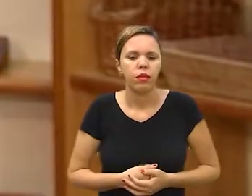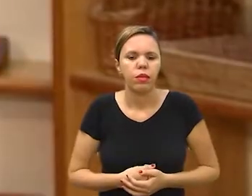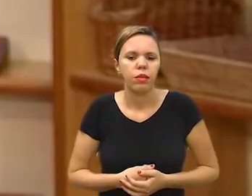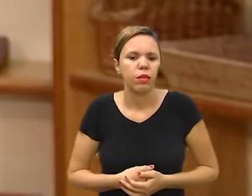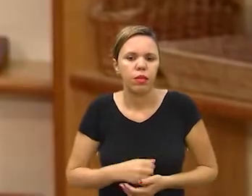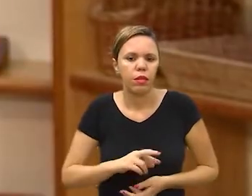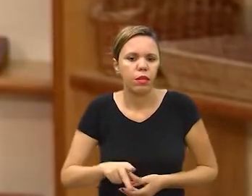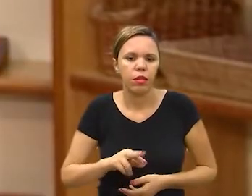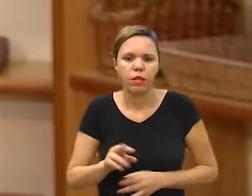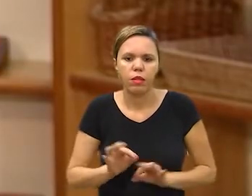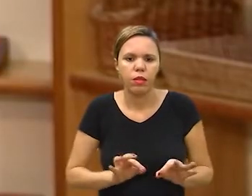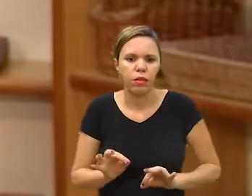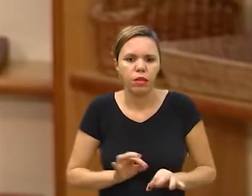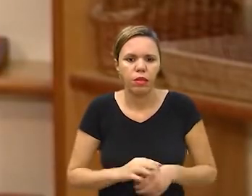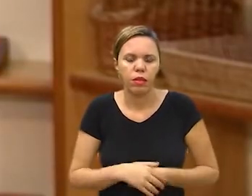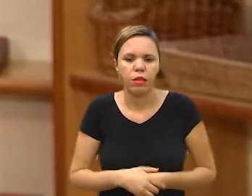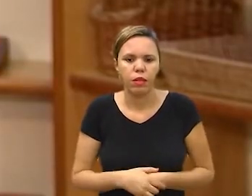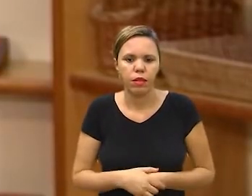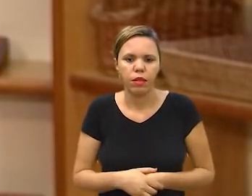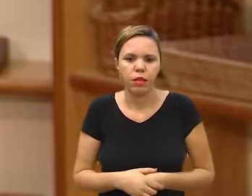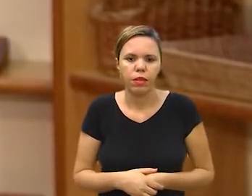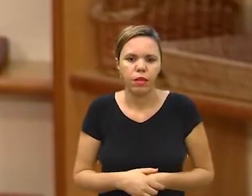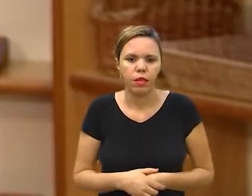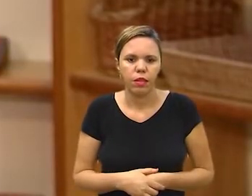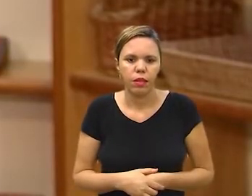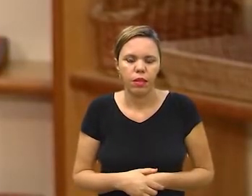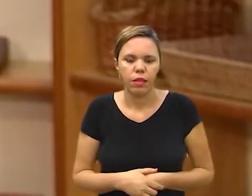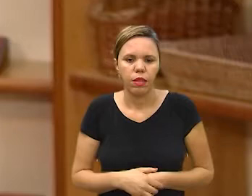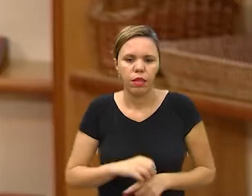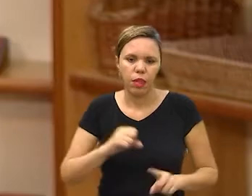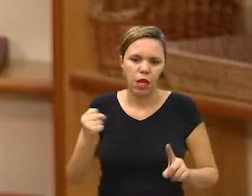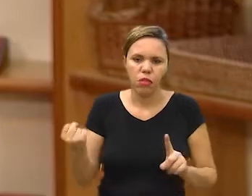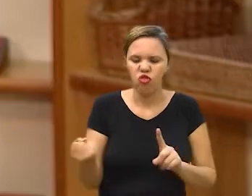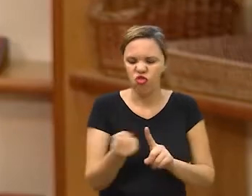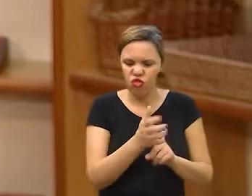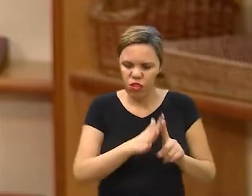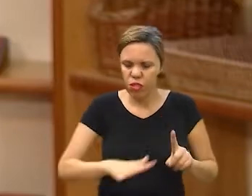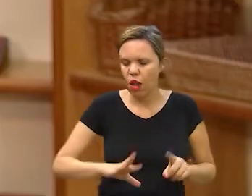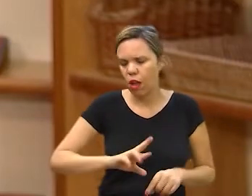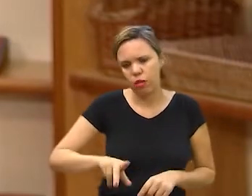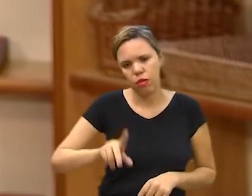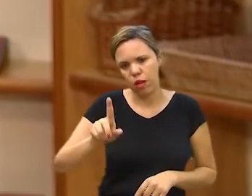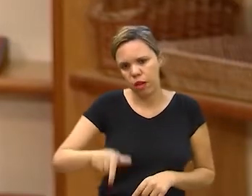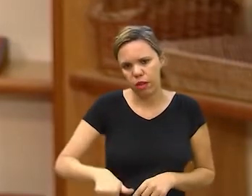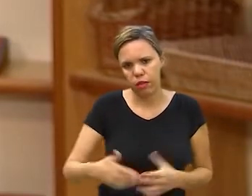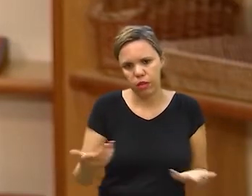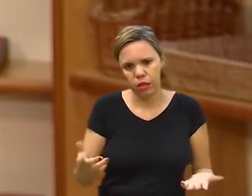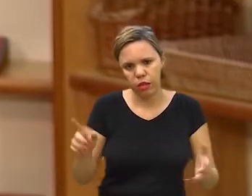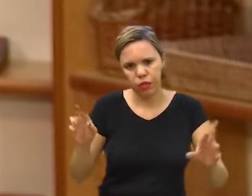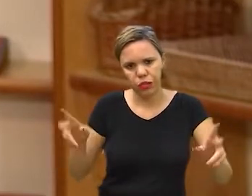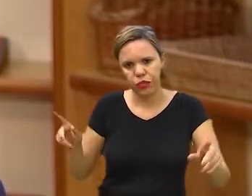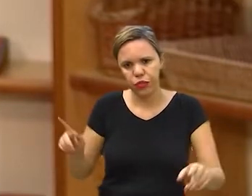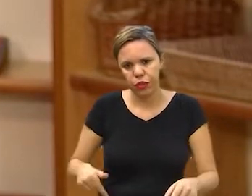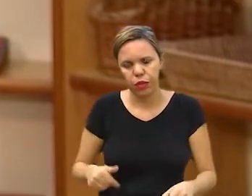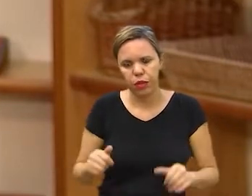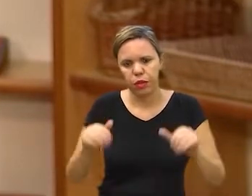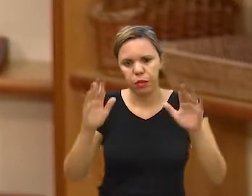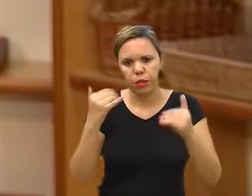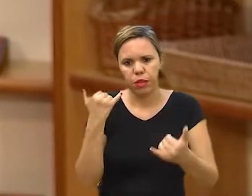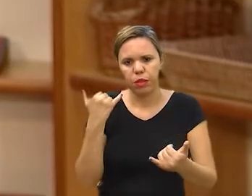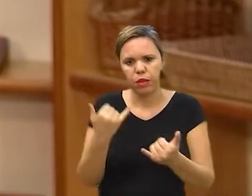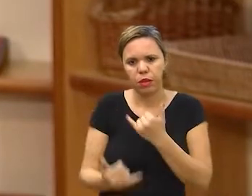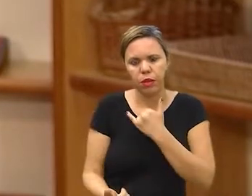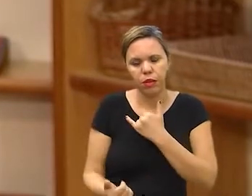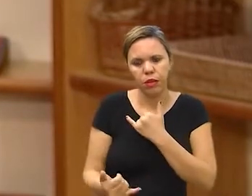não, a gente não prepara. Aí ela, mas a sociedade não é assim, a sociedade é diferente disso, a sociedade é muito mais parecida